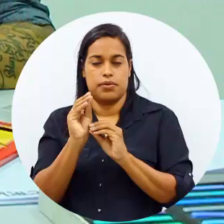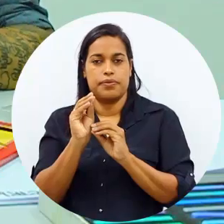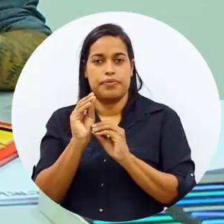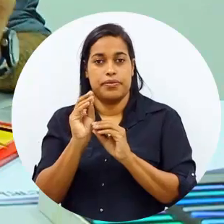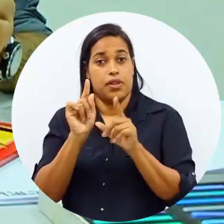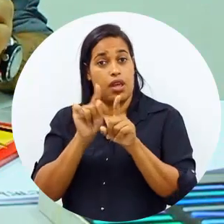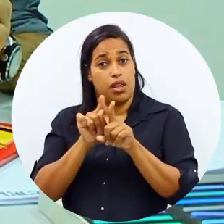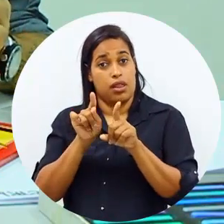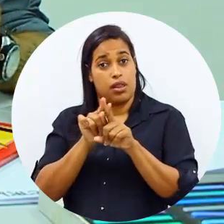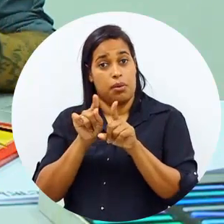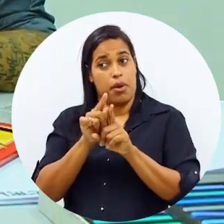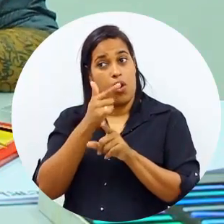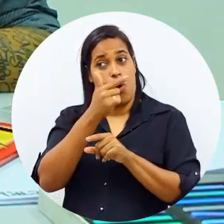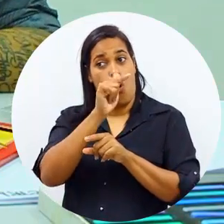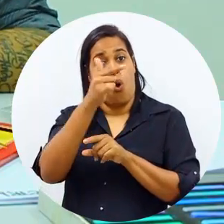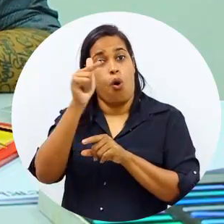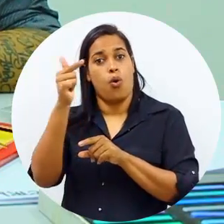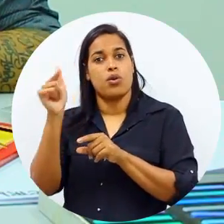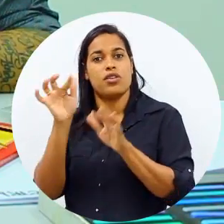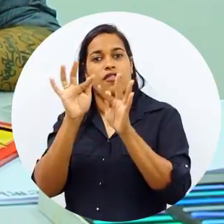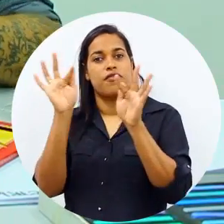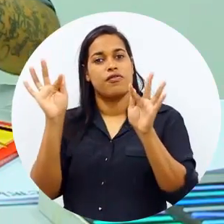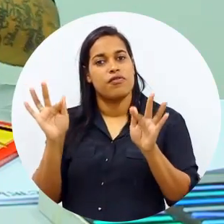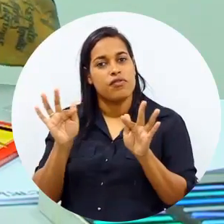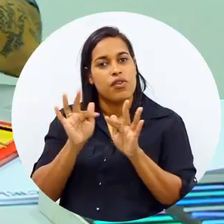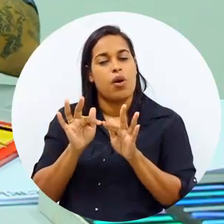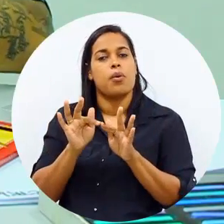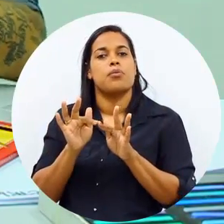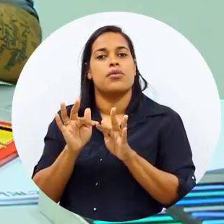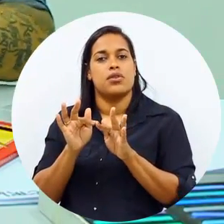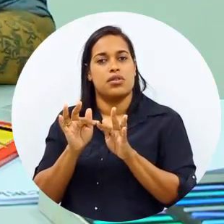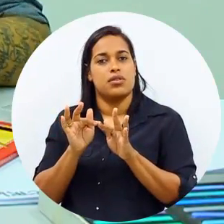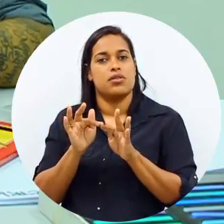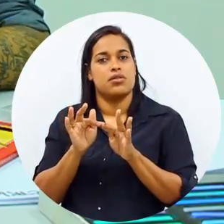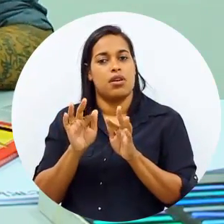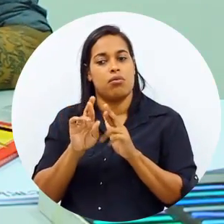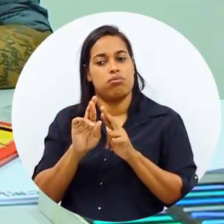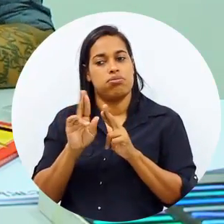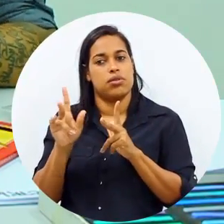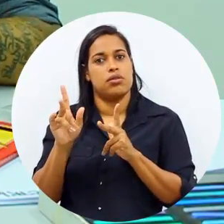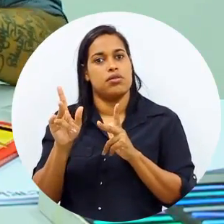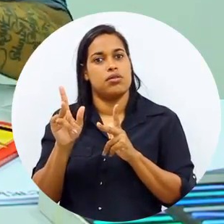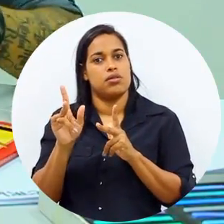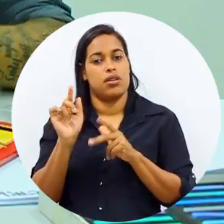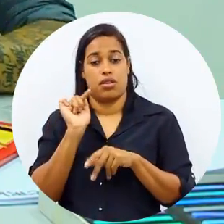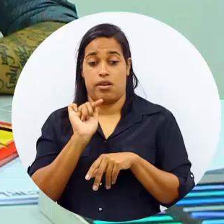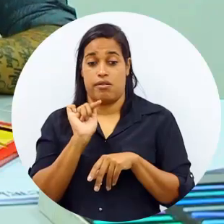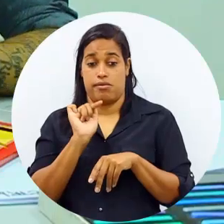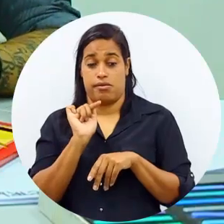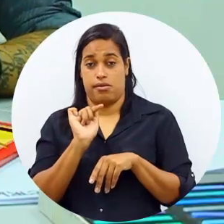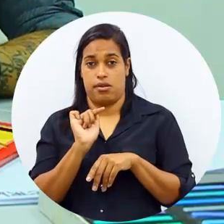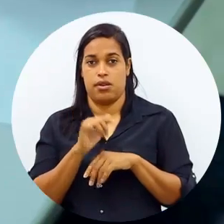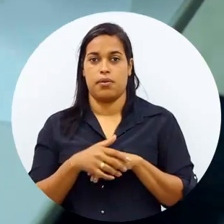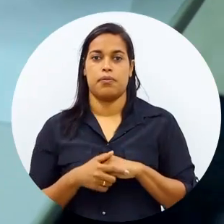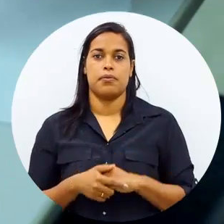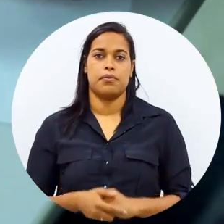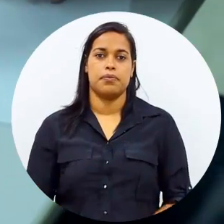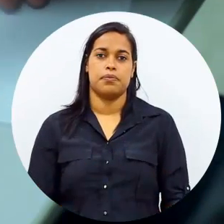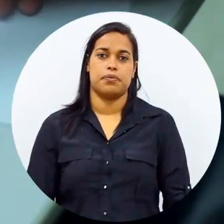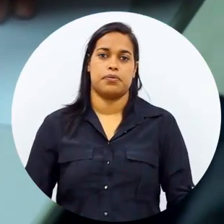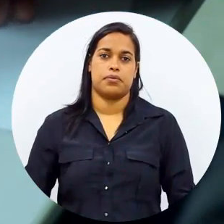equilibradas e outras formas em desacordo. Mais ou menos assim.